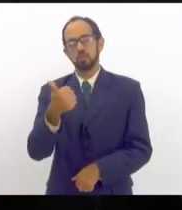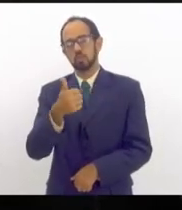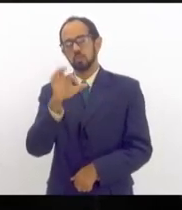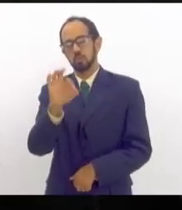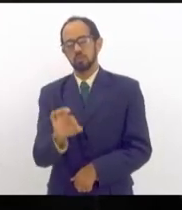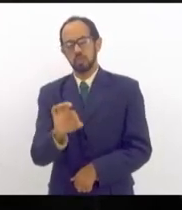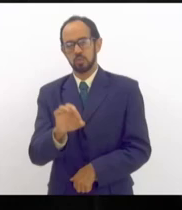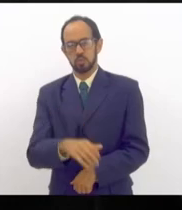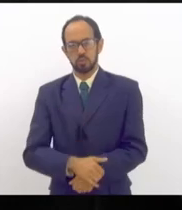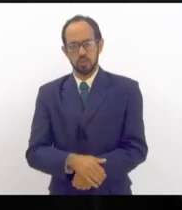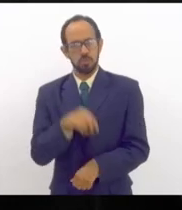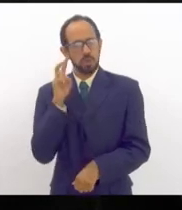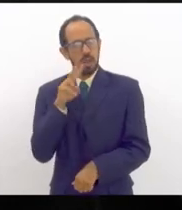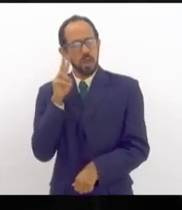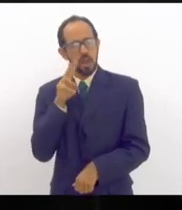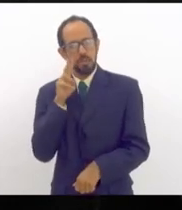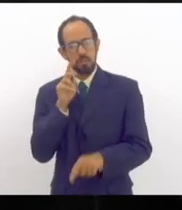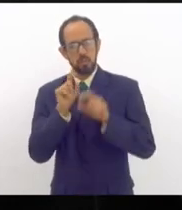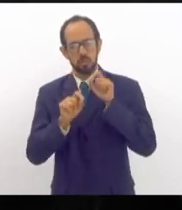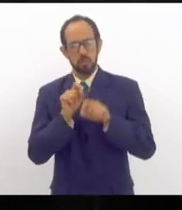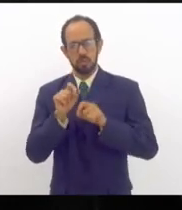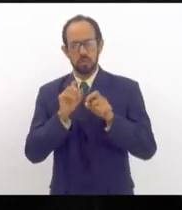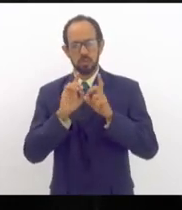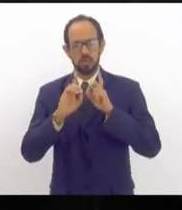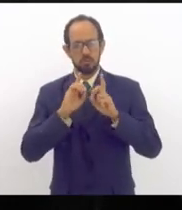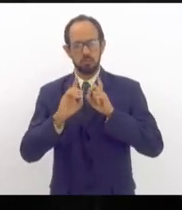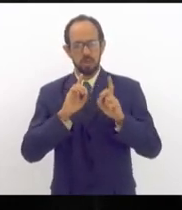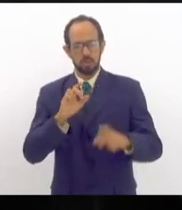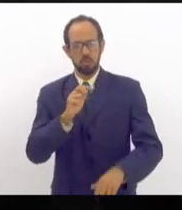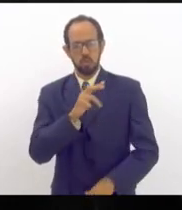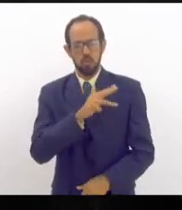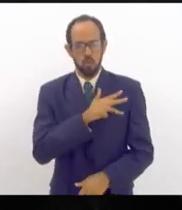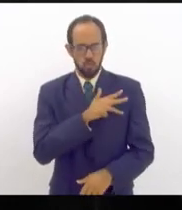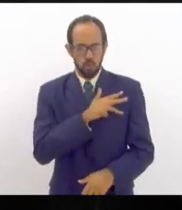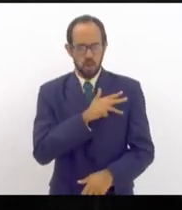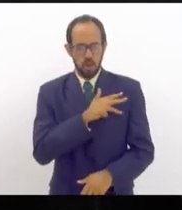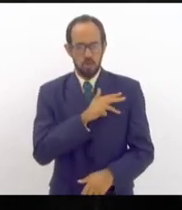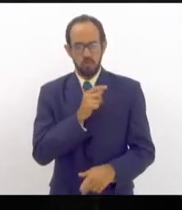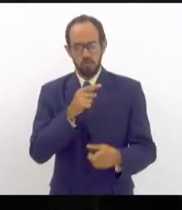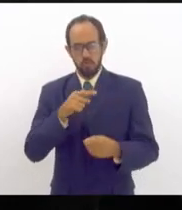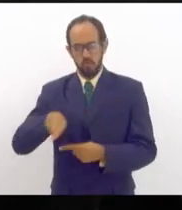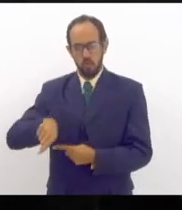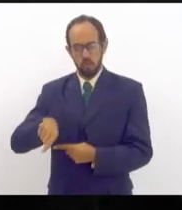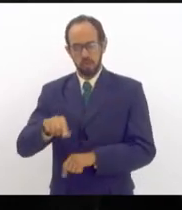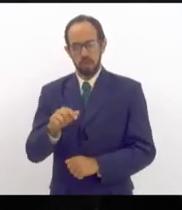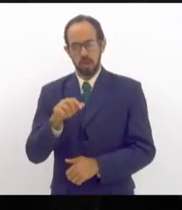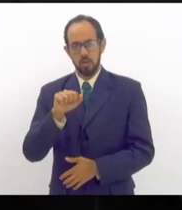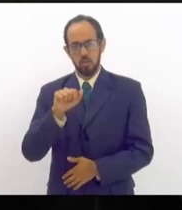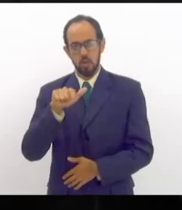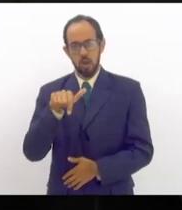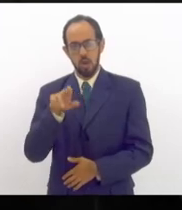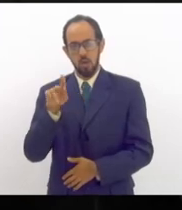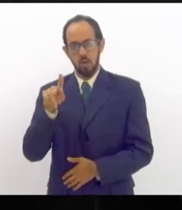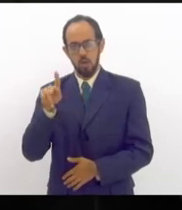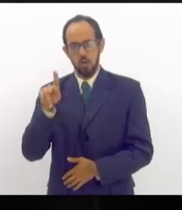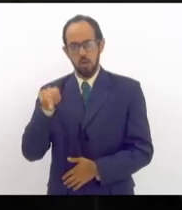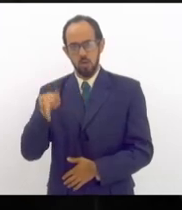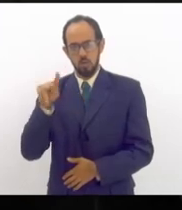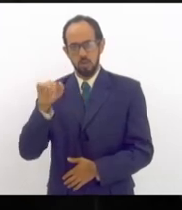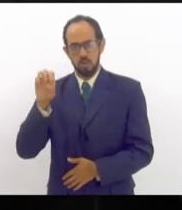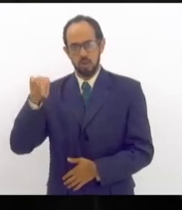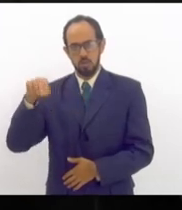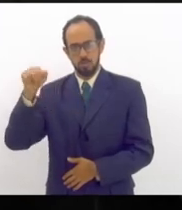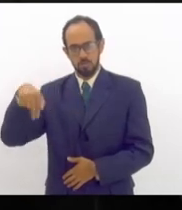e me lembro e um debate do Lula contra o Alckmin segundo turno